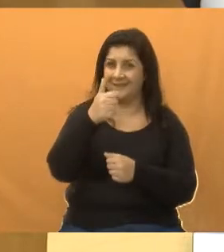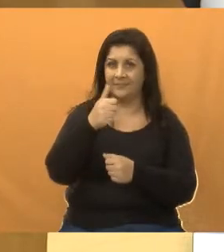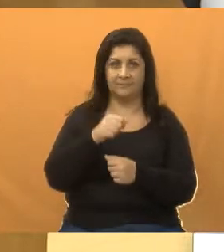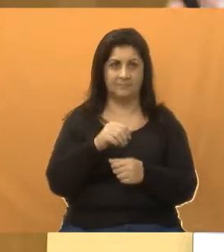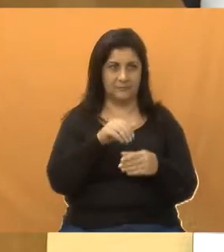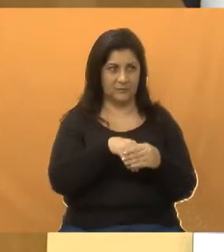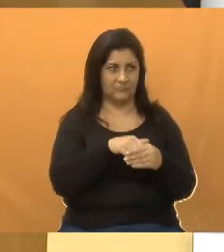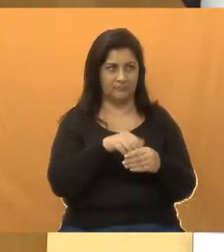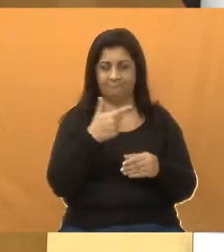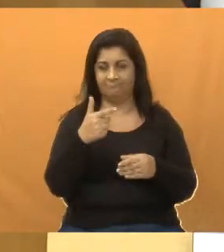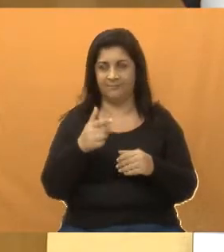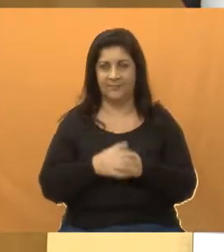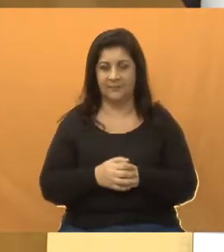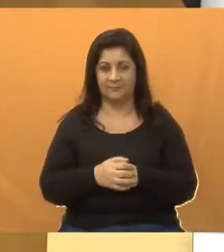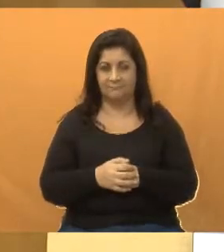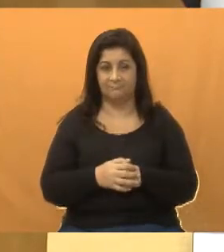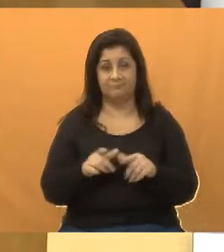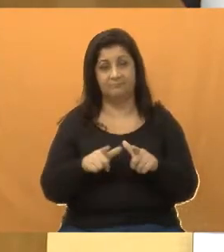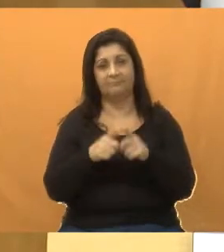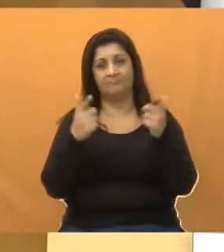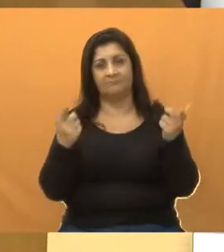Você leva na sorte de ser eleito.